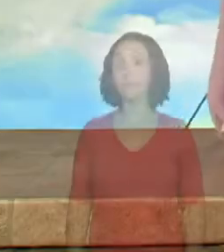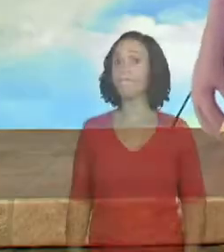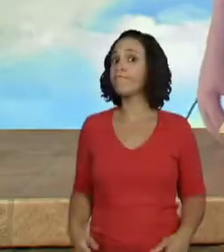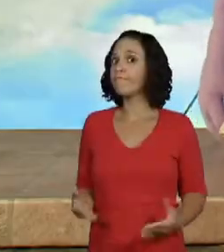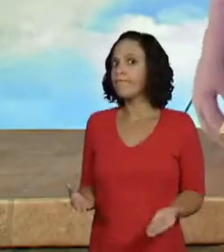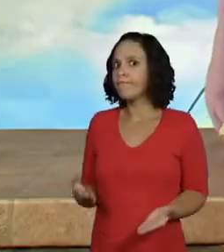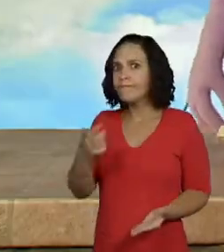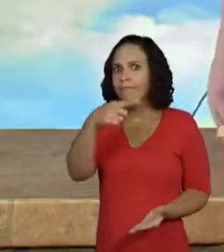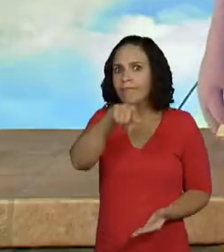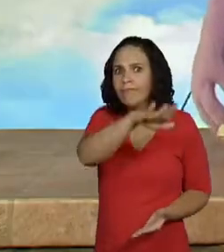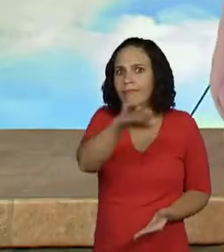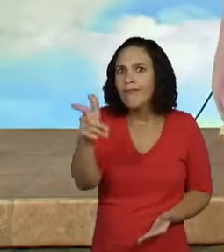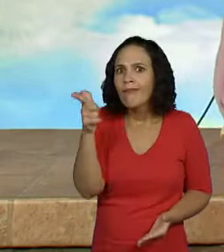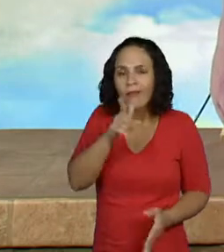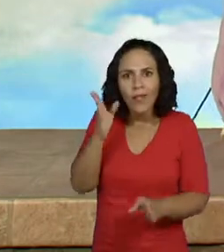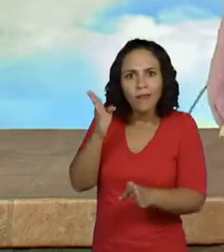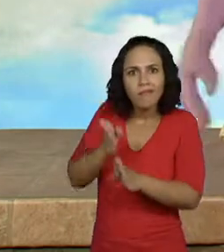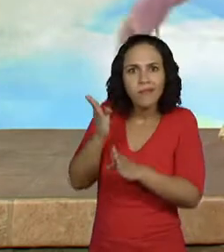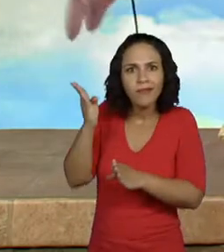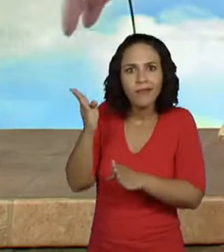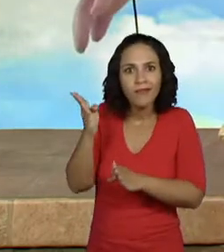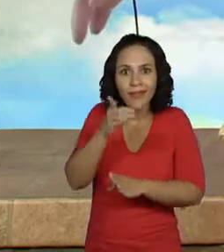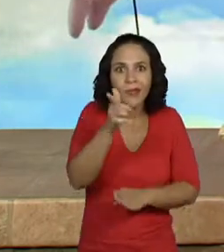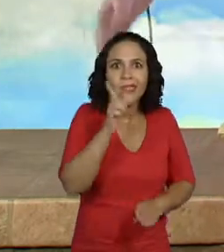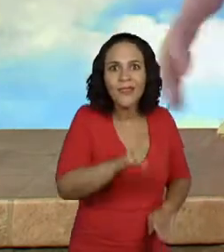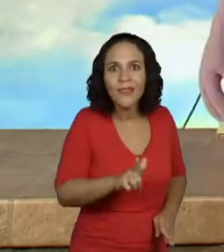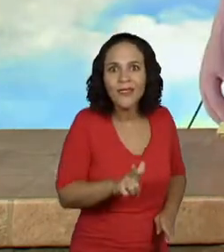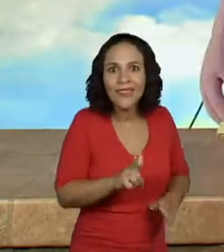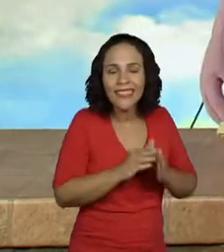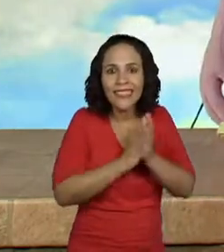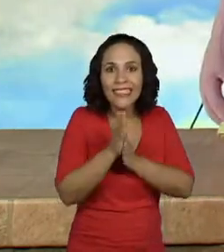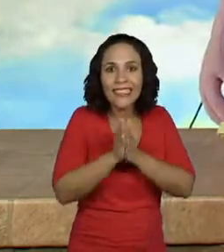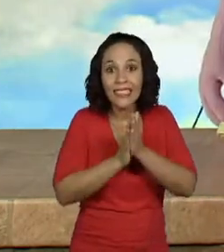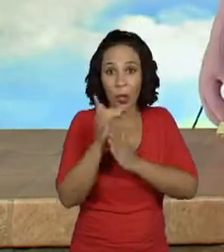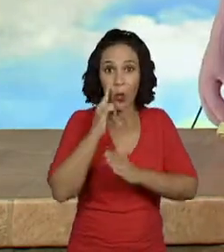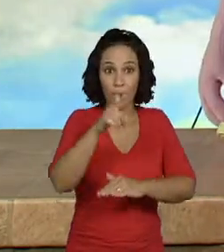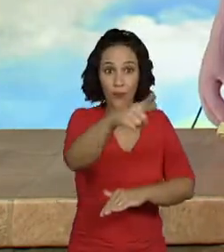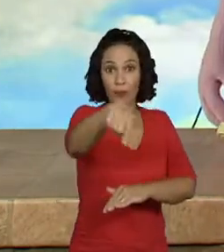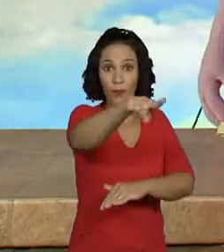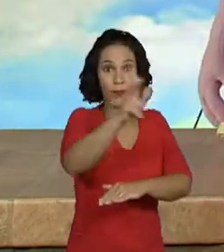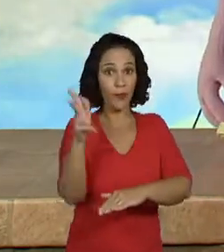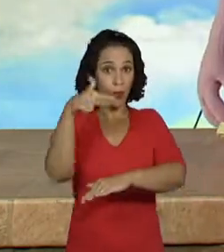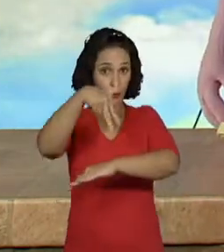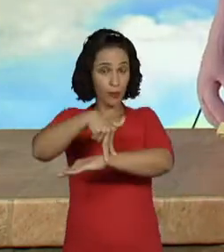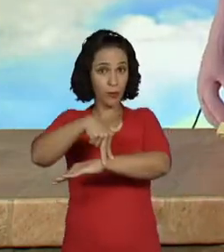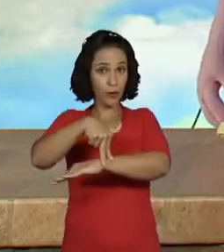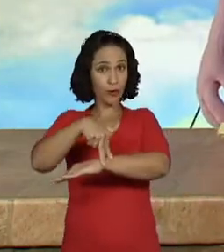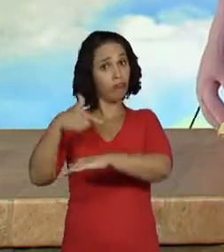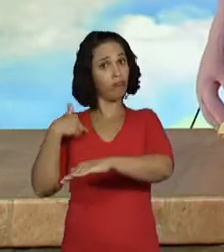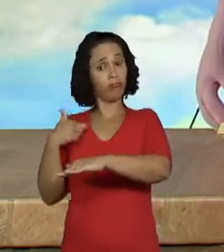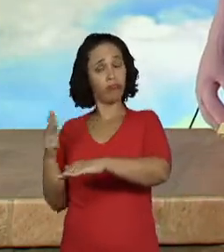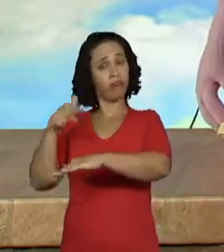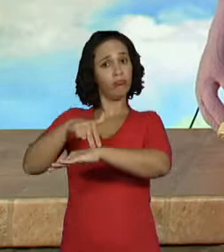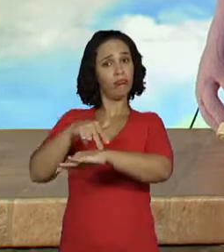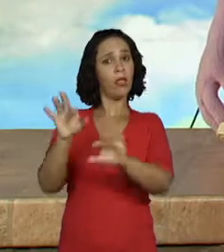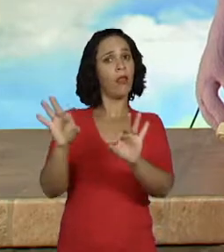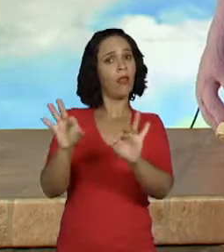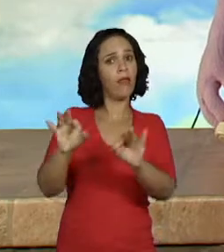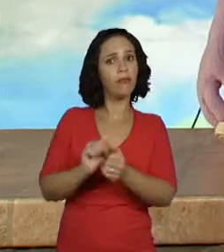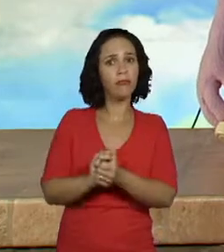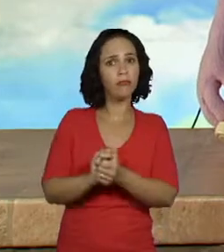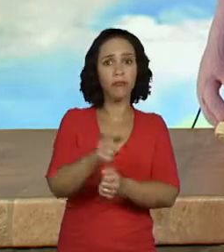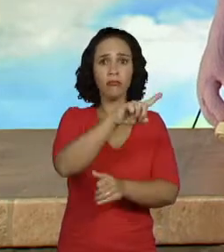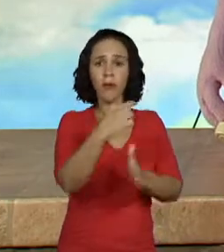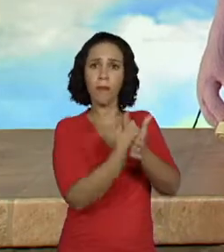Será que vocês acertaram? Vocês acertaram? Todos me pisam, mas não piso em ninguém.